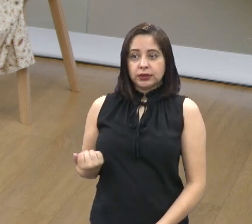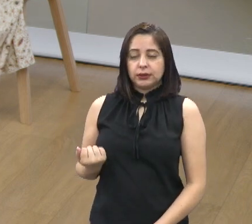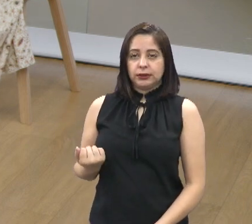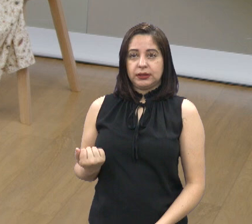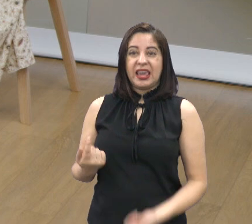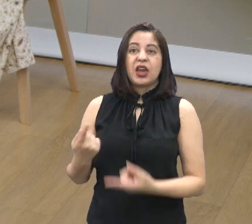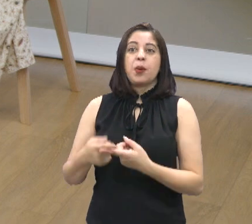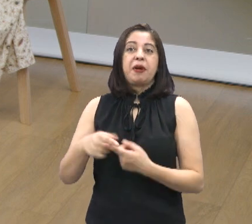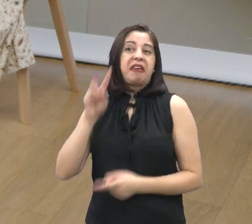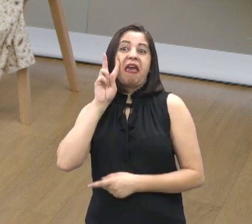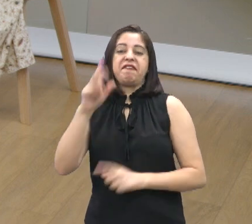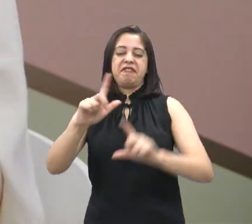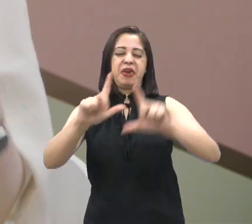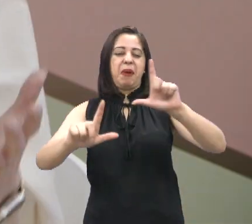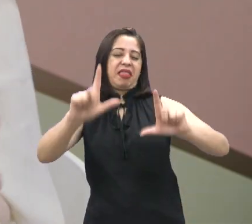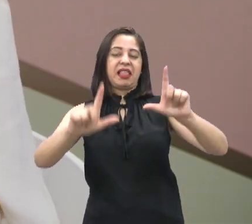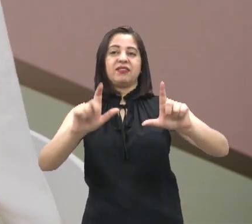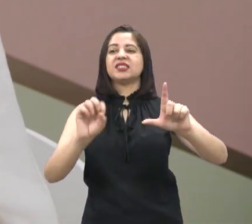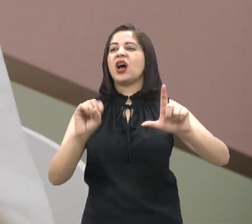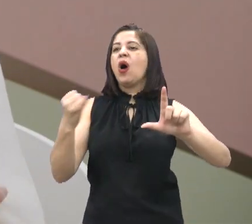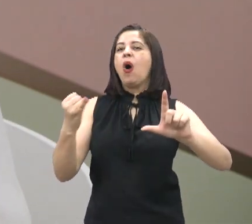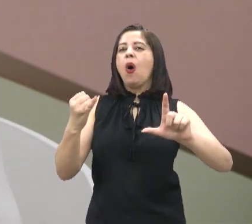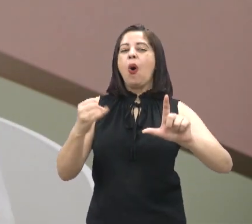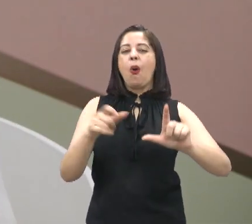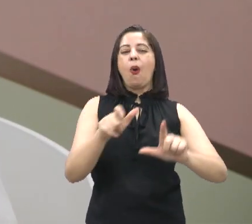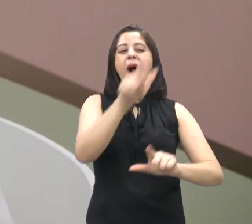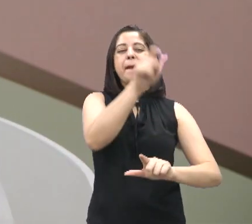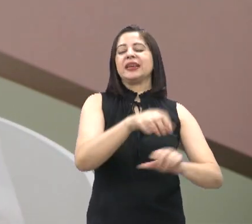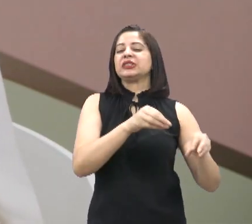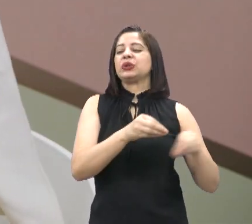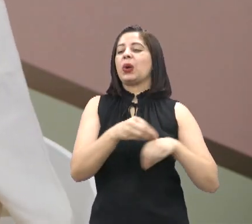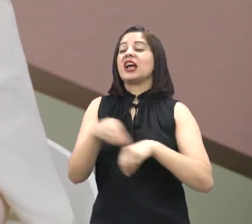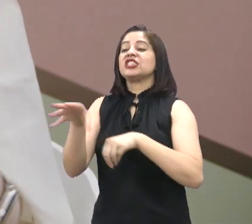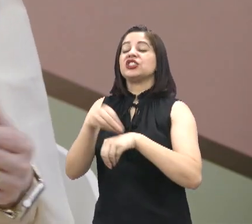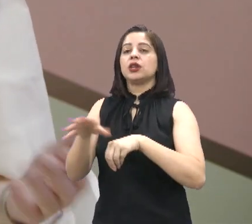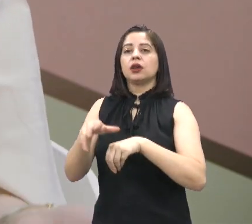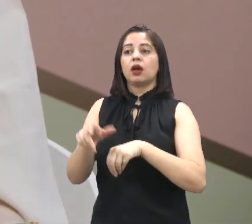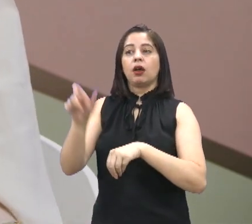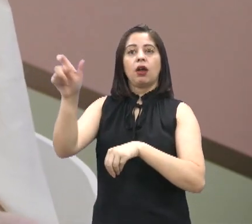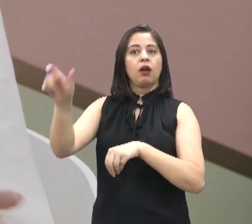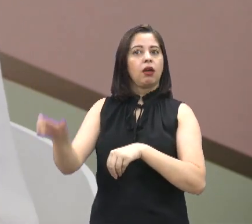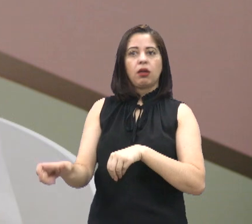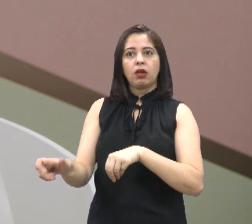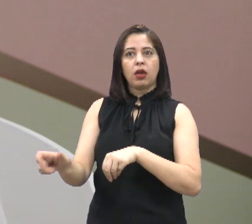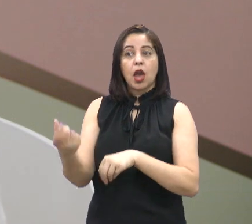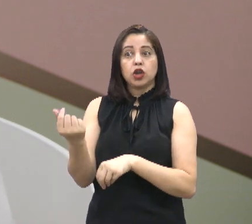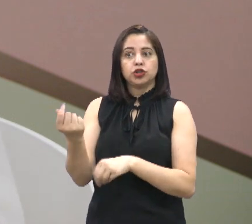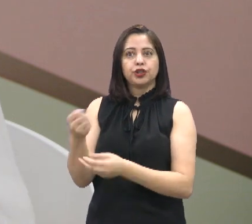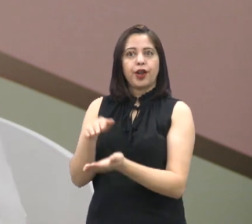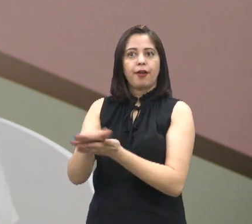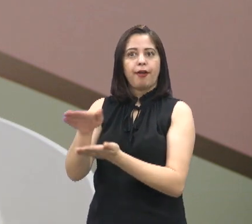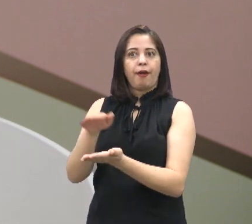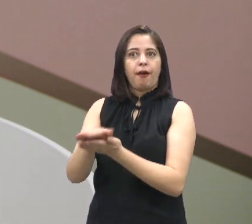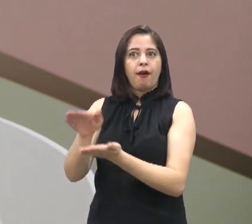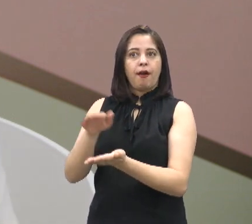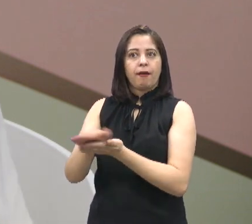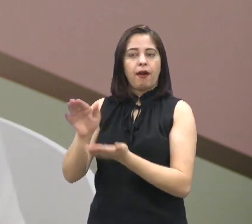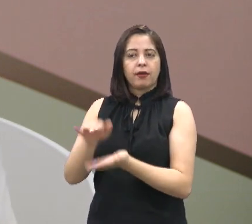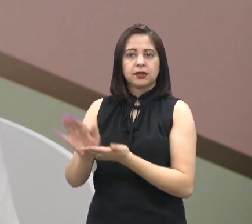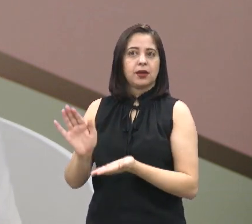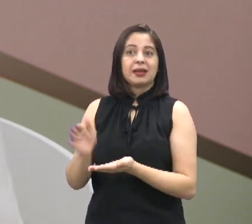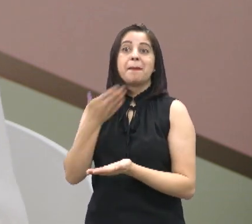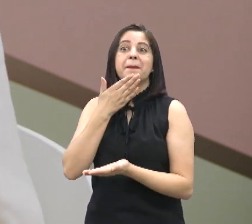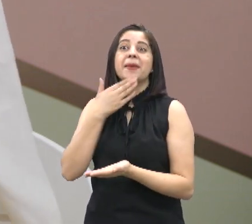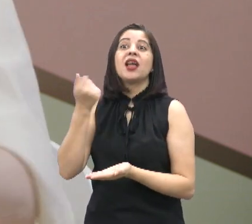na moda, a vizinha receitou, aquela coisa toda. E ele está gastando um valor que ele poderia estar investindo numa alimentação saudável, numa prática